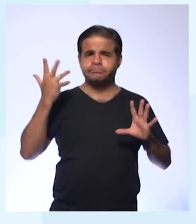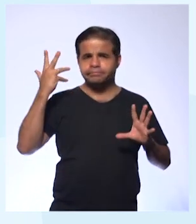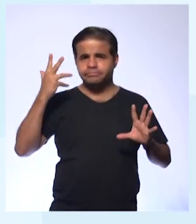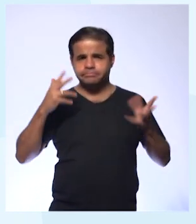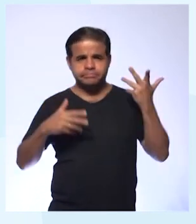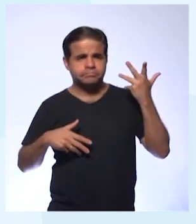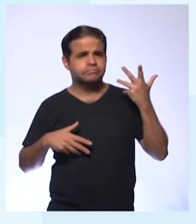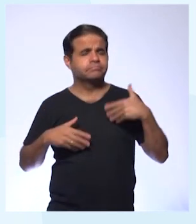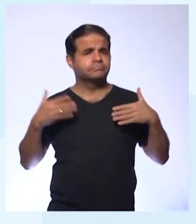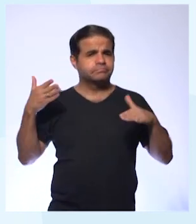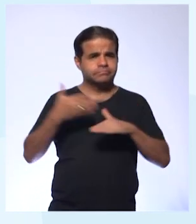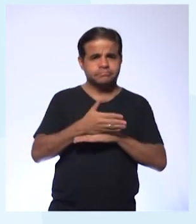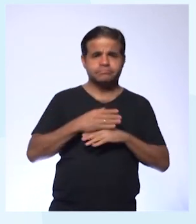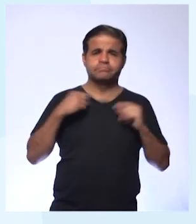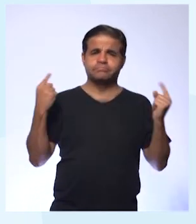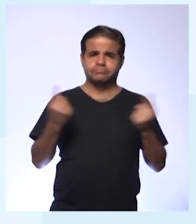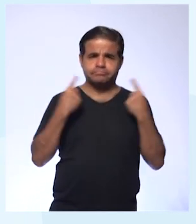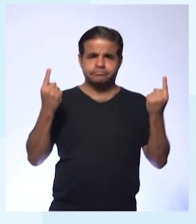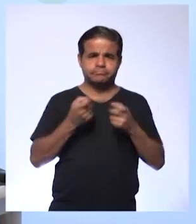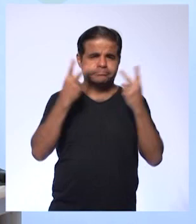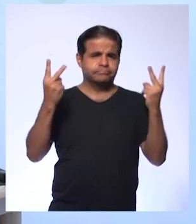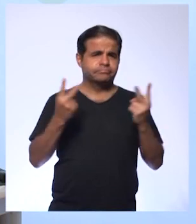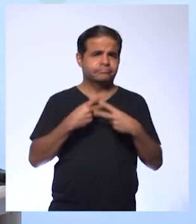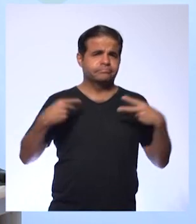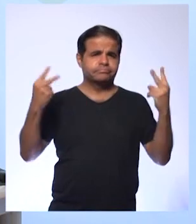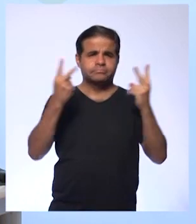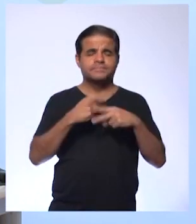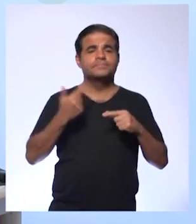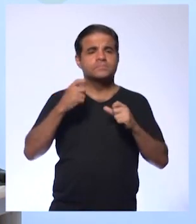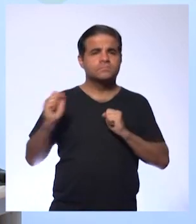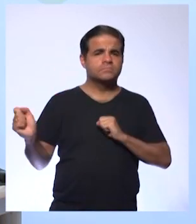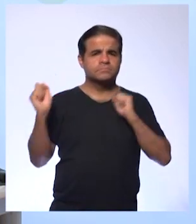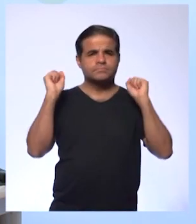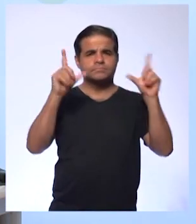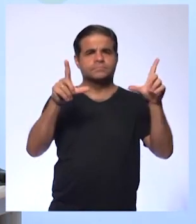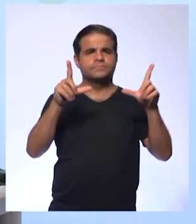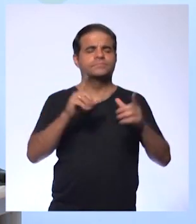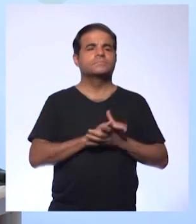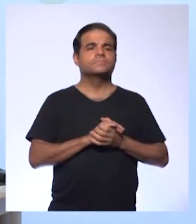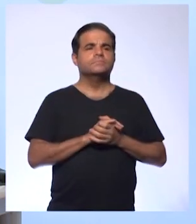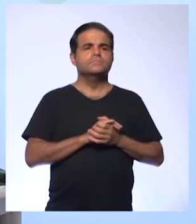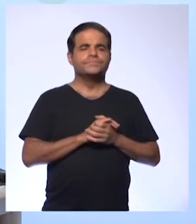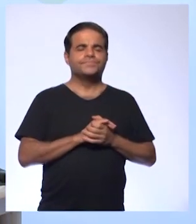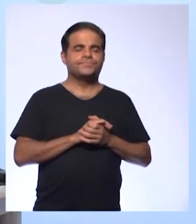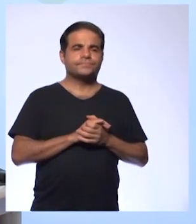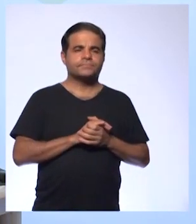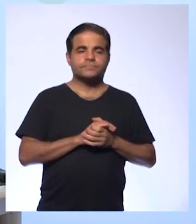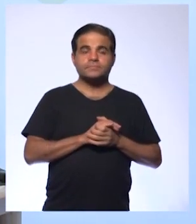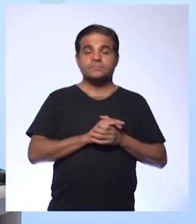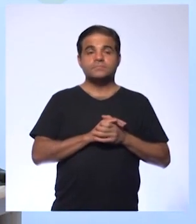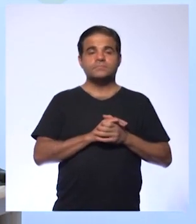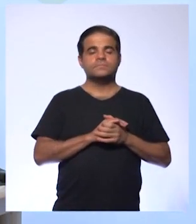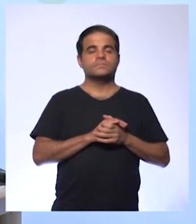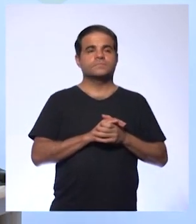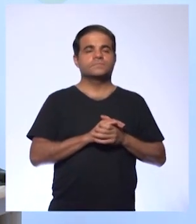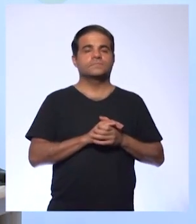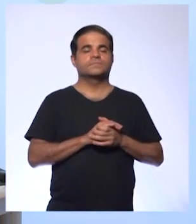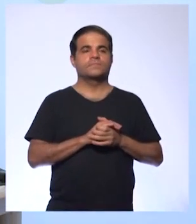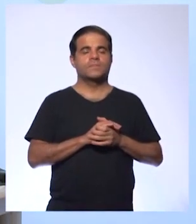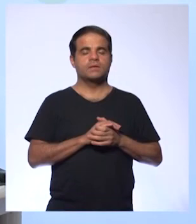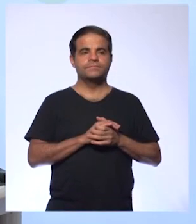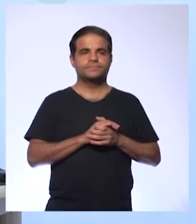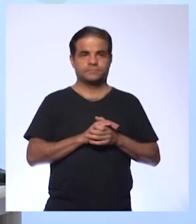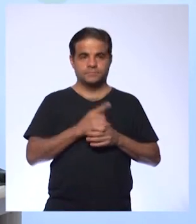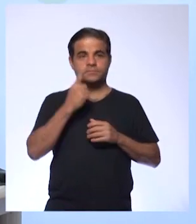essa passagem desse furacão aí. Tá? Na próxima imagem, né, nós vamos ver uma estação que ele